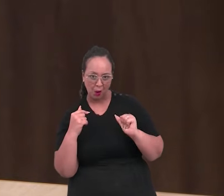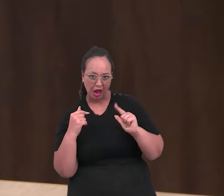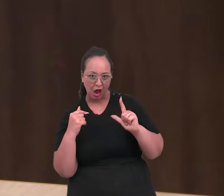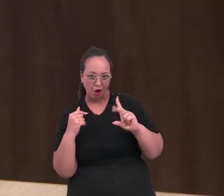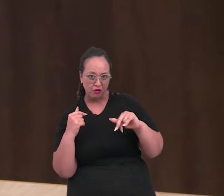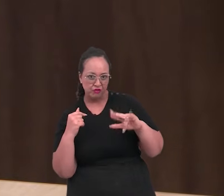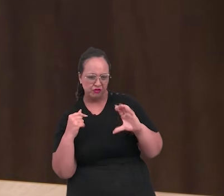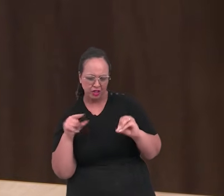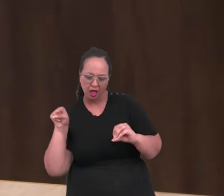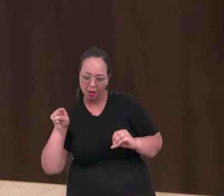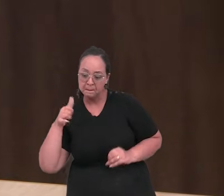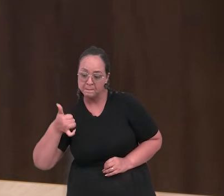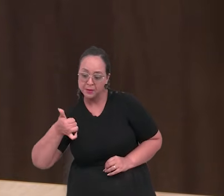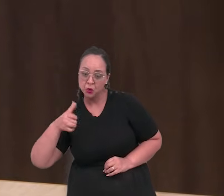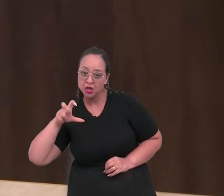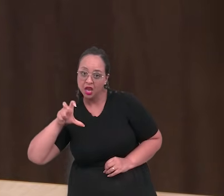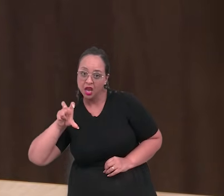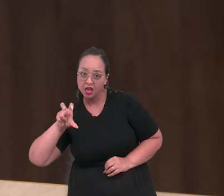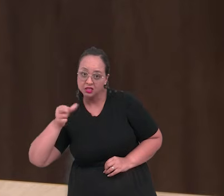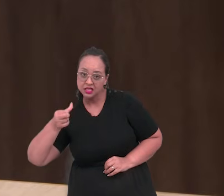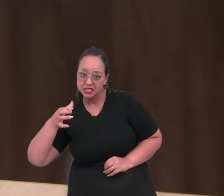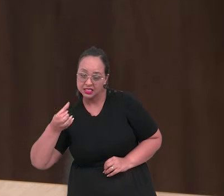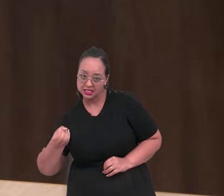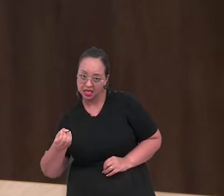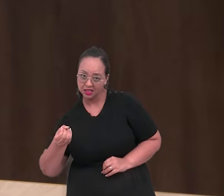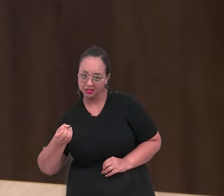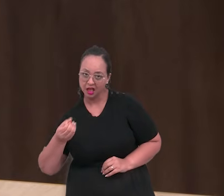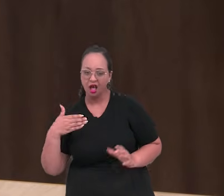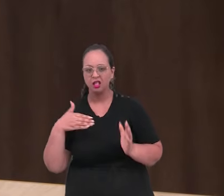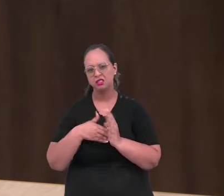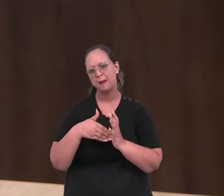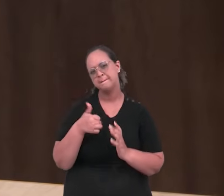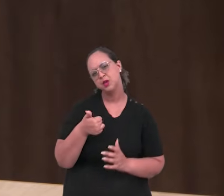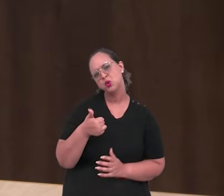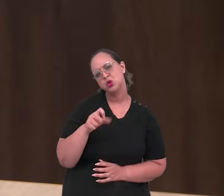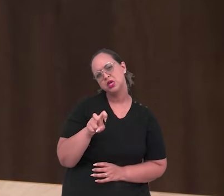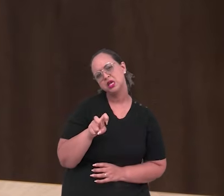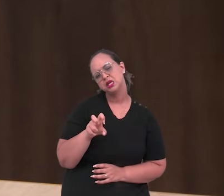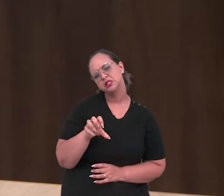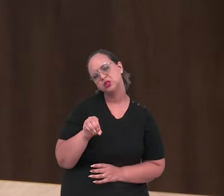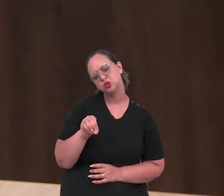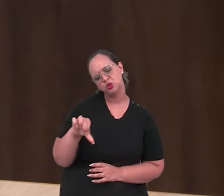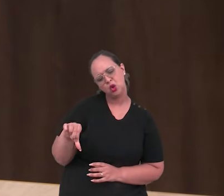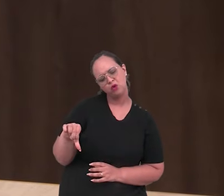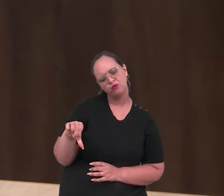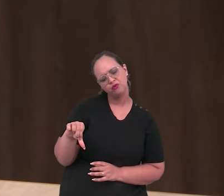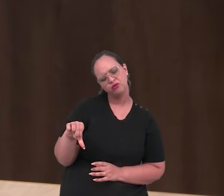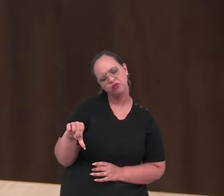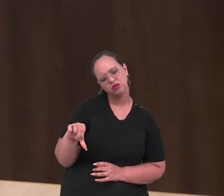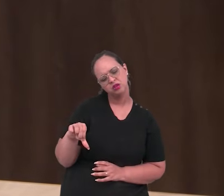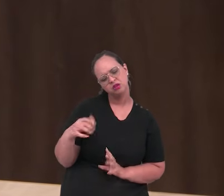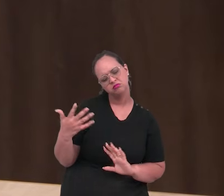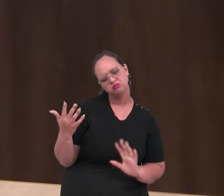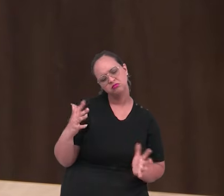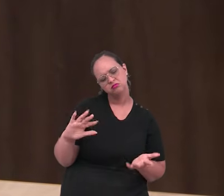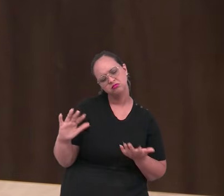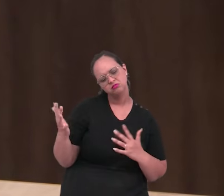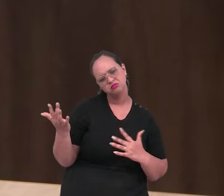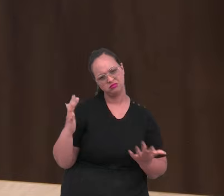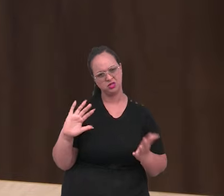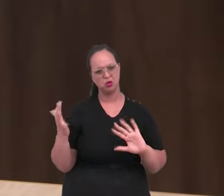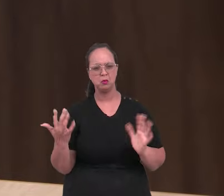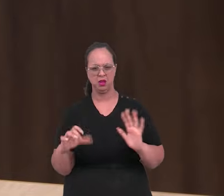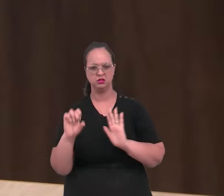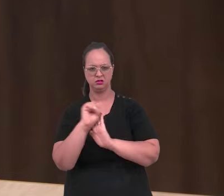foi em 1560 a 1509, por aí, não é? É isso? Por aí? Segunda metade do